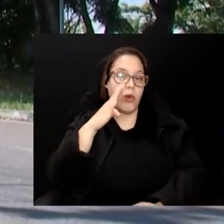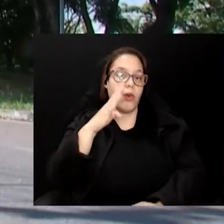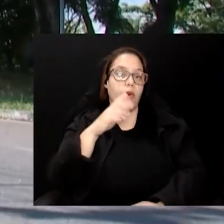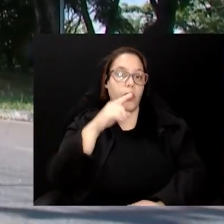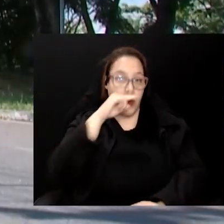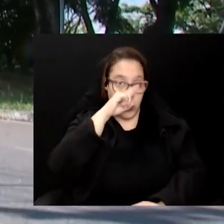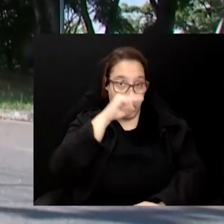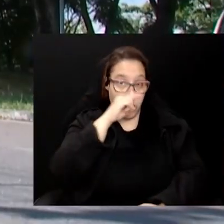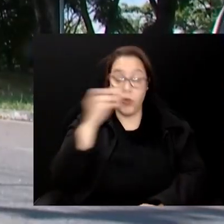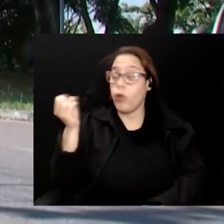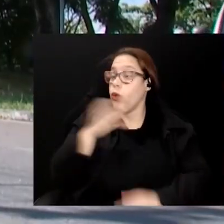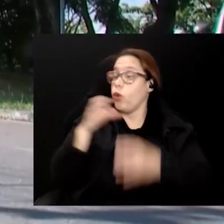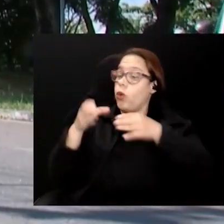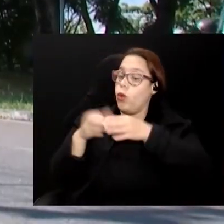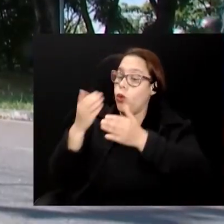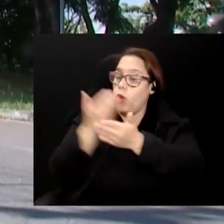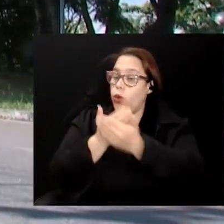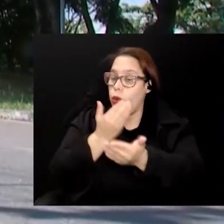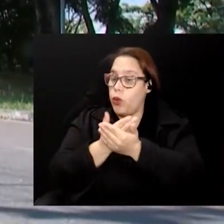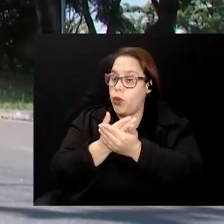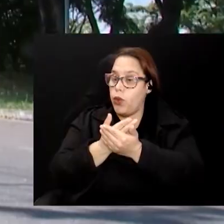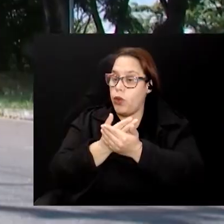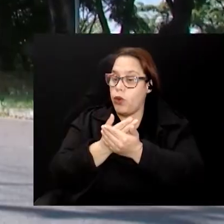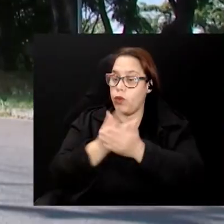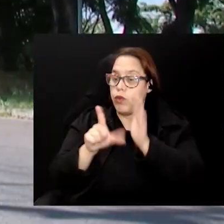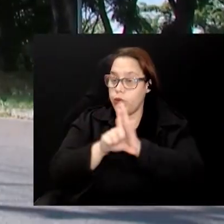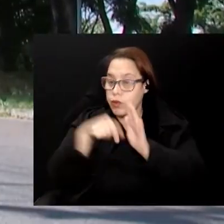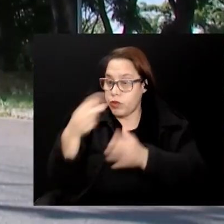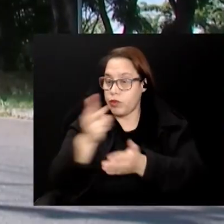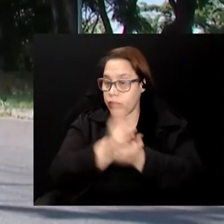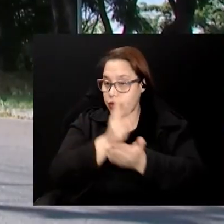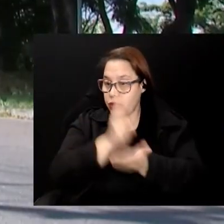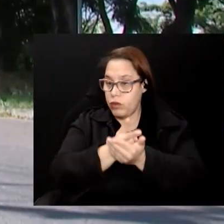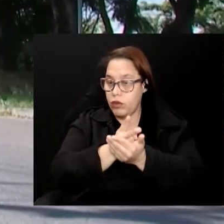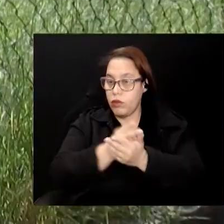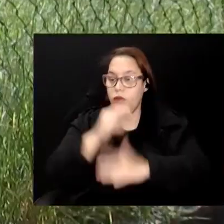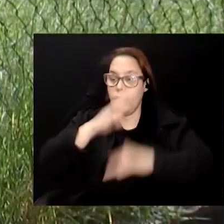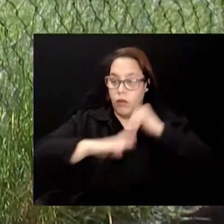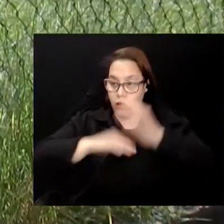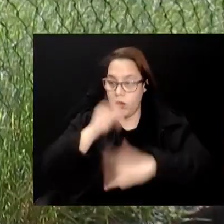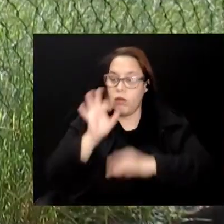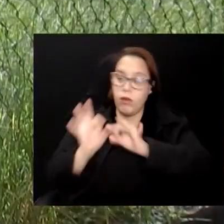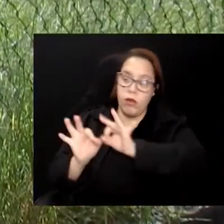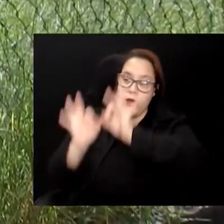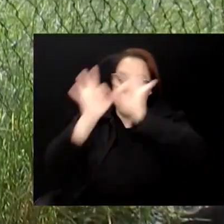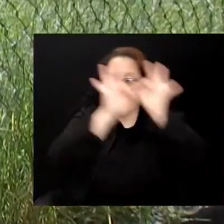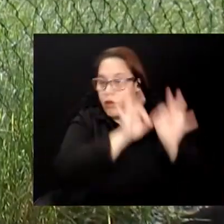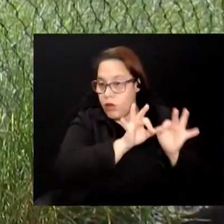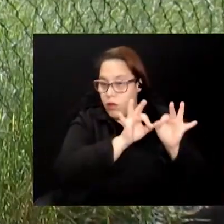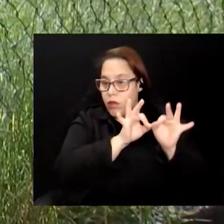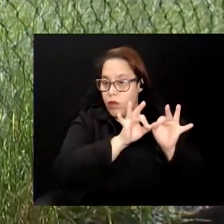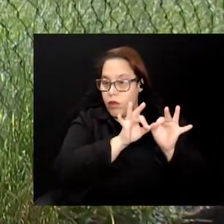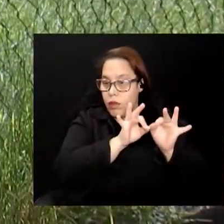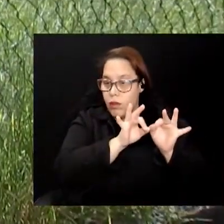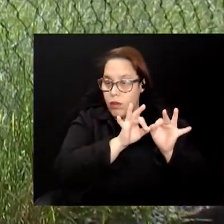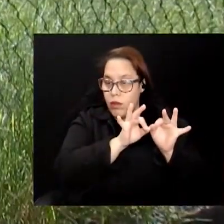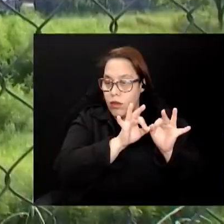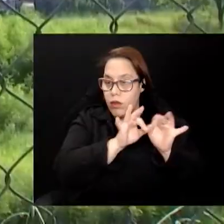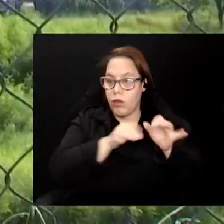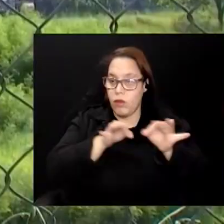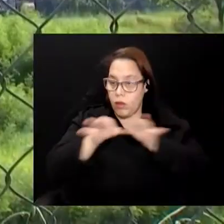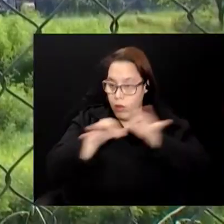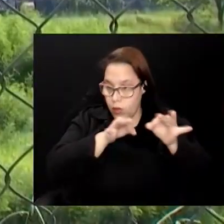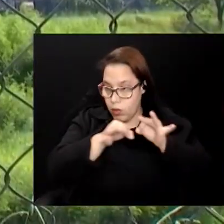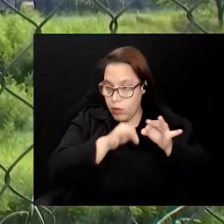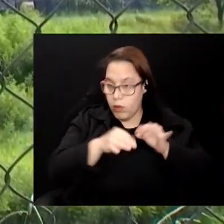de estudos, além de dar continuidade às ações de acompanhamento do processo de regulamentação da área,